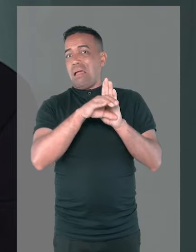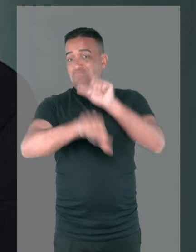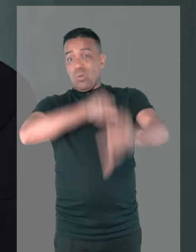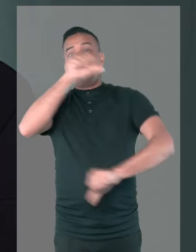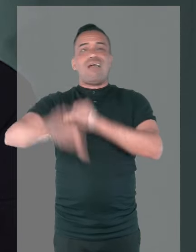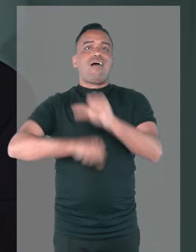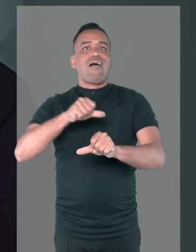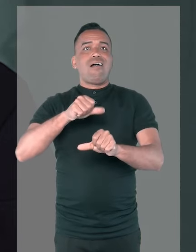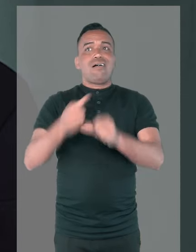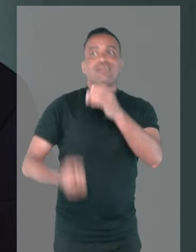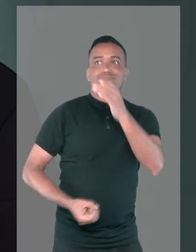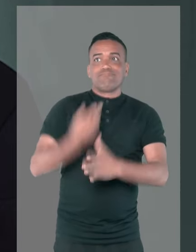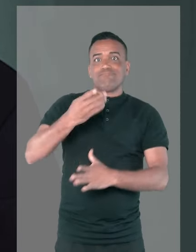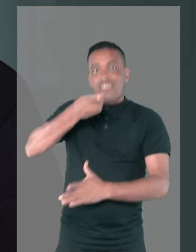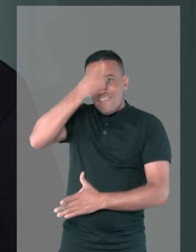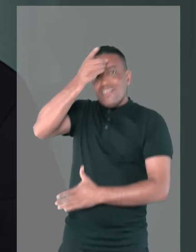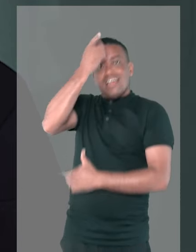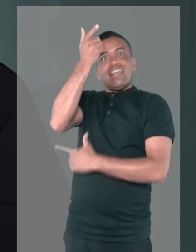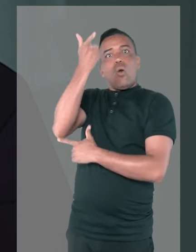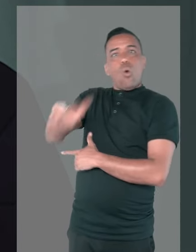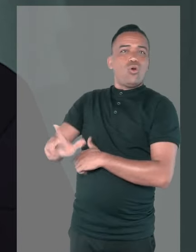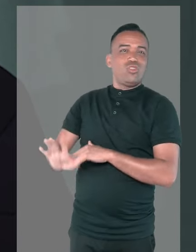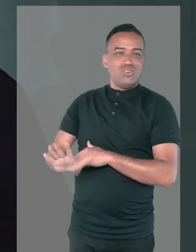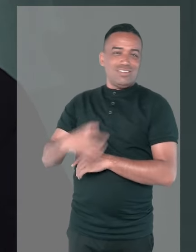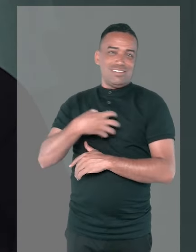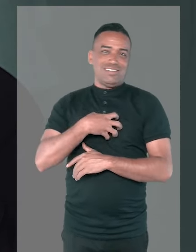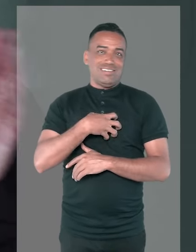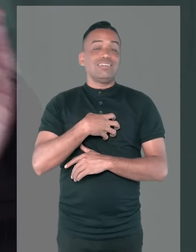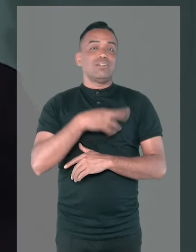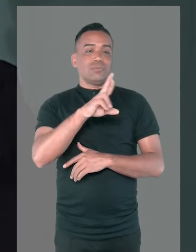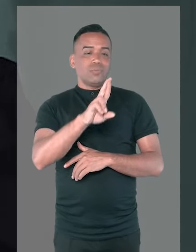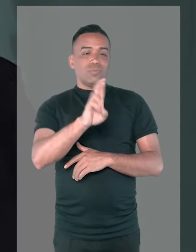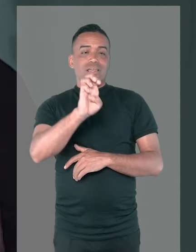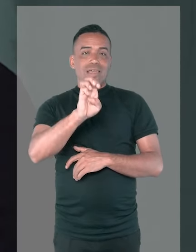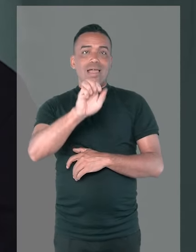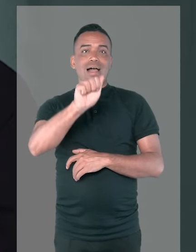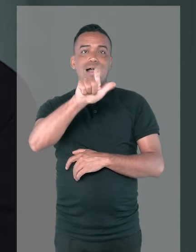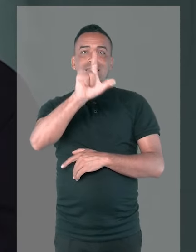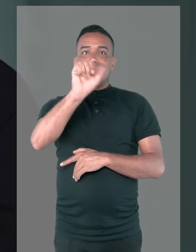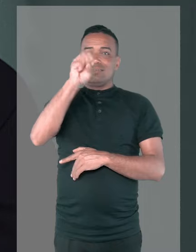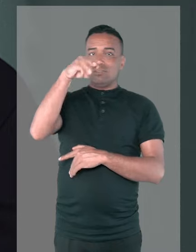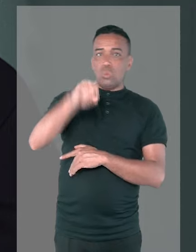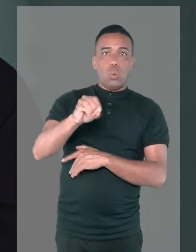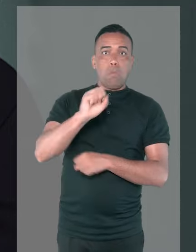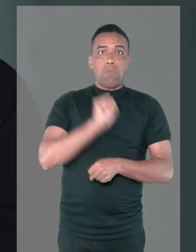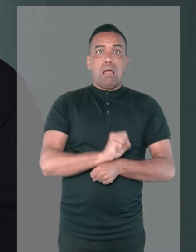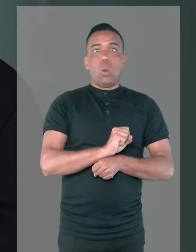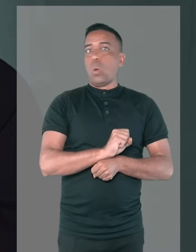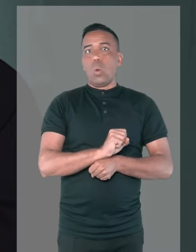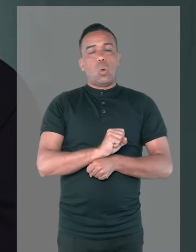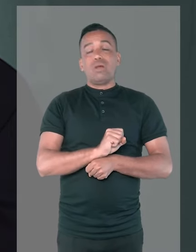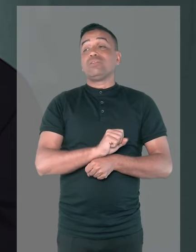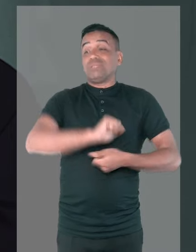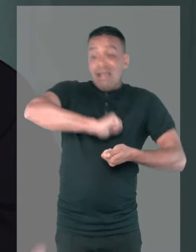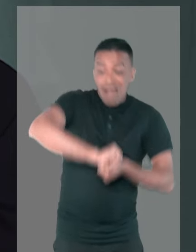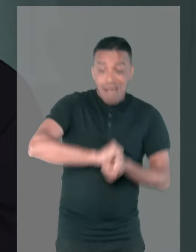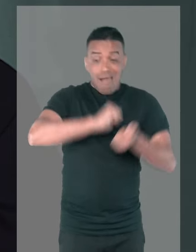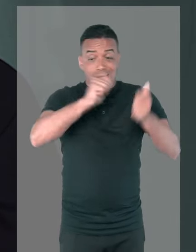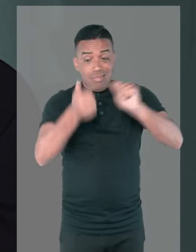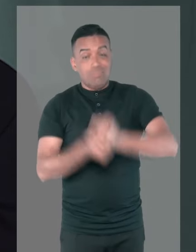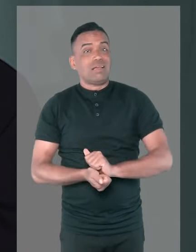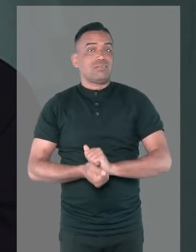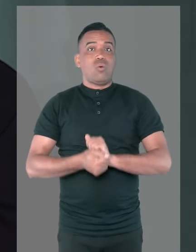ou reinventadas, né? O realismo não é uma coisa que parou, estagnou no tempo. Ele tem que se adaptar aos